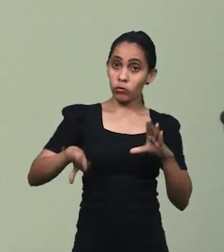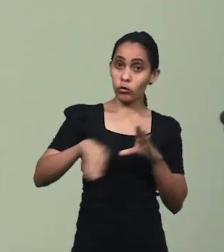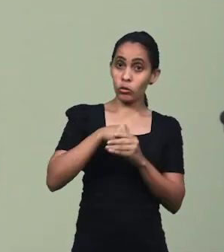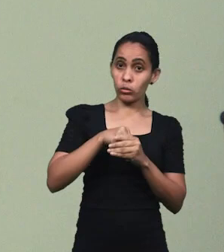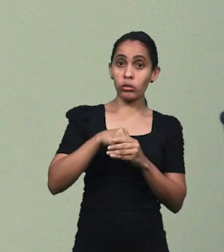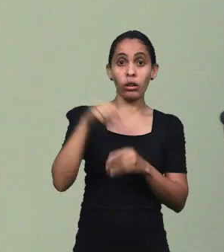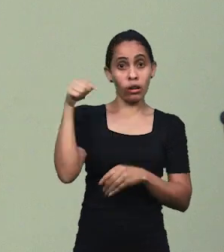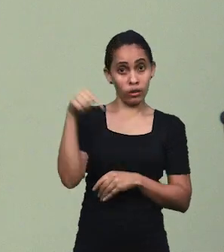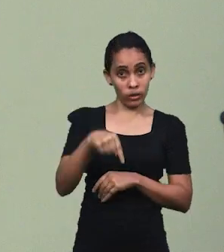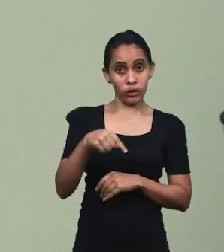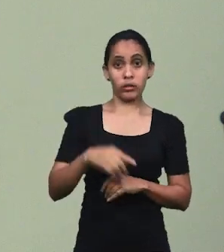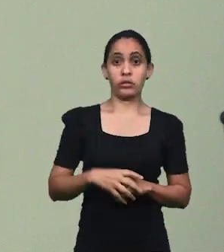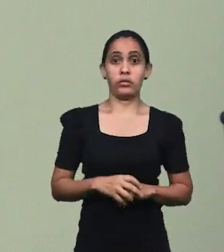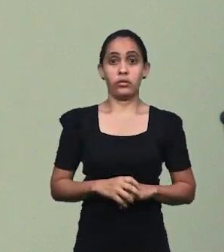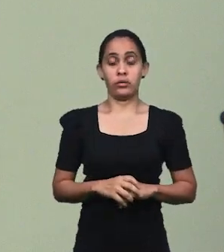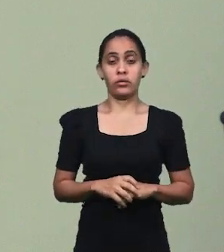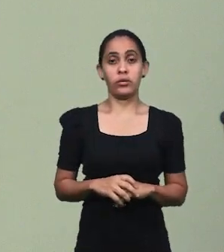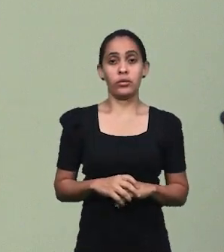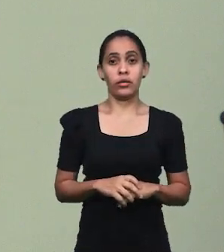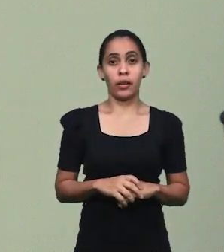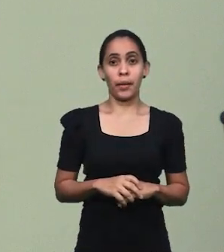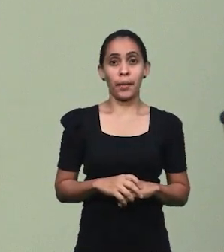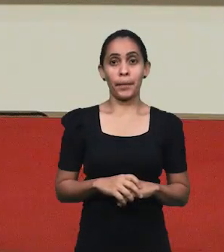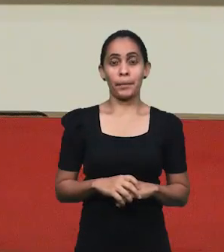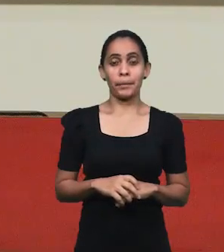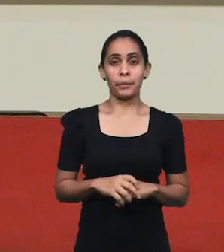ele fazia parte